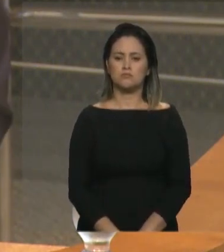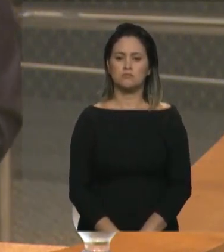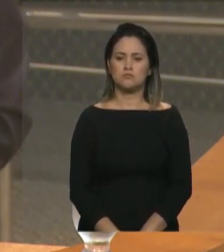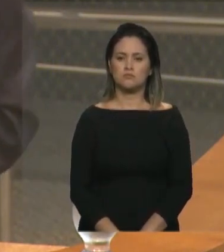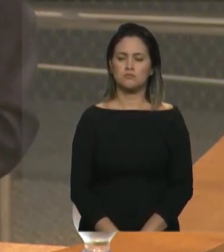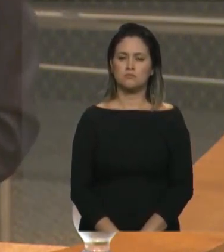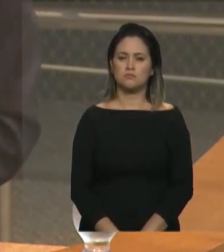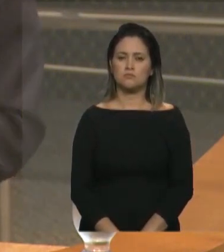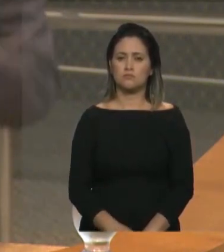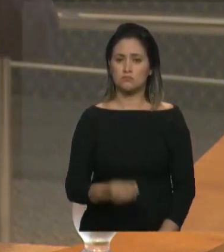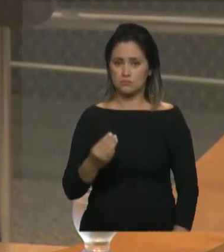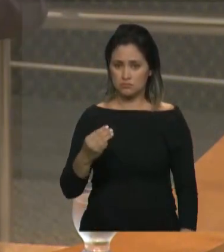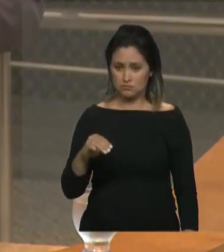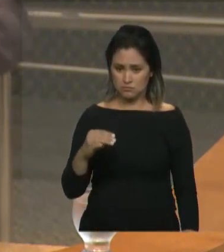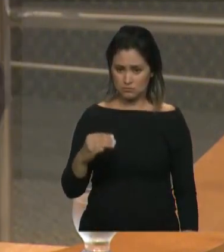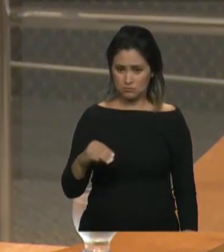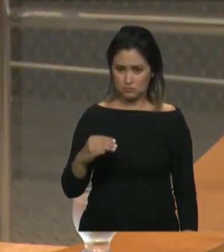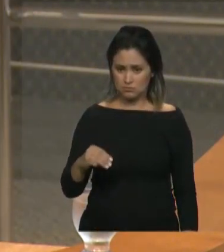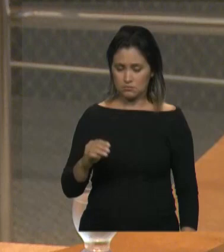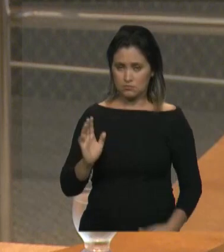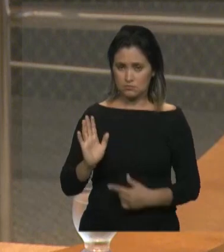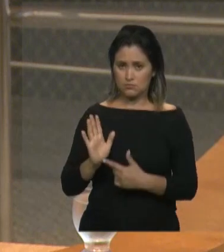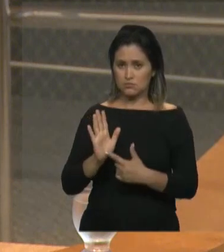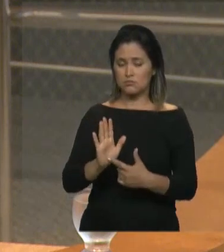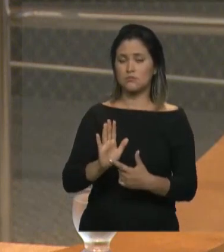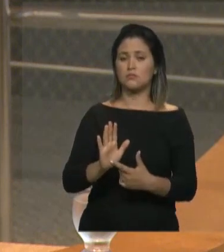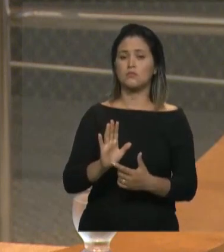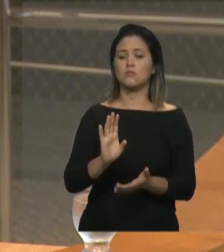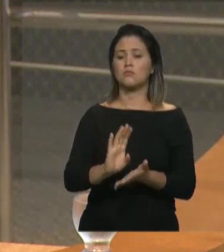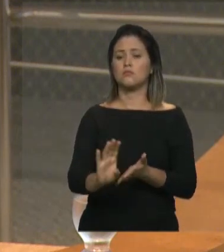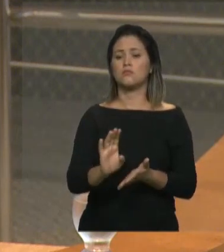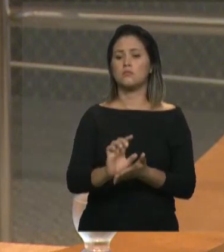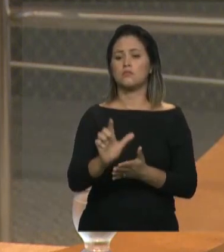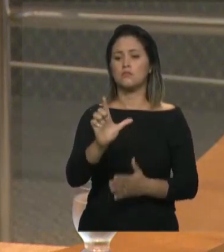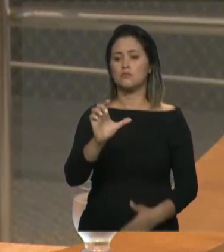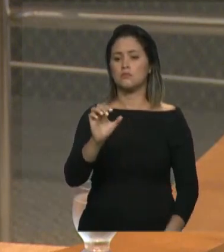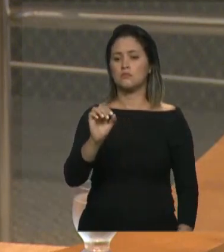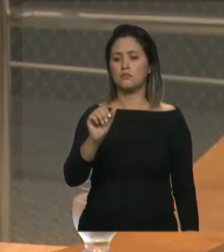apresenta um investimento na LOA que nós vamos aprovar nessa casa apenas de